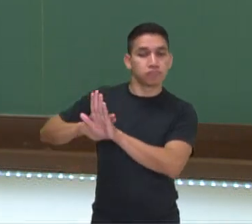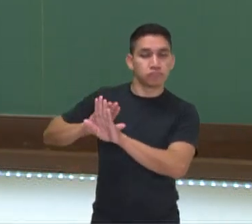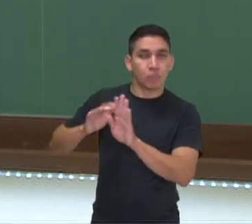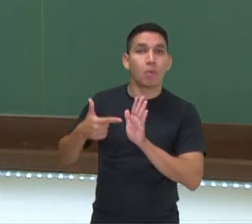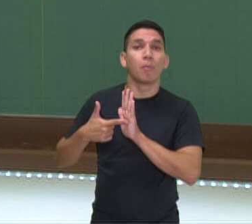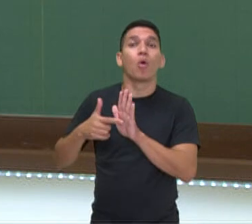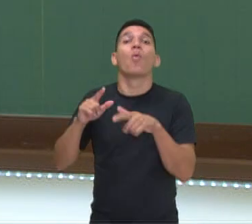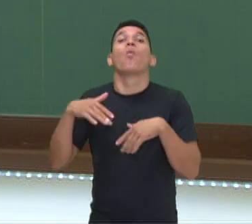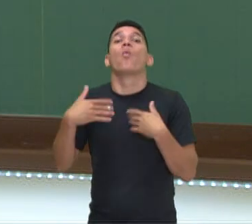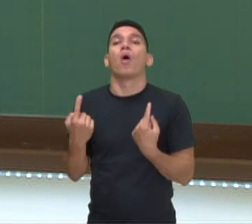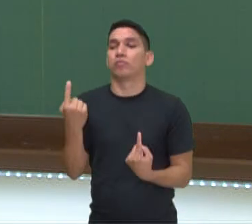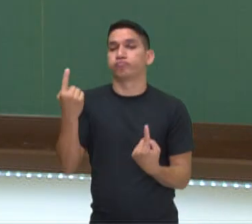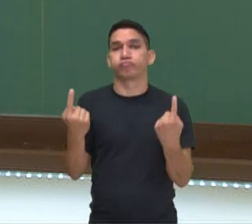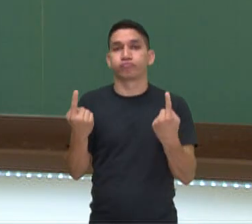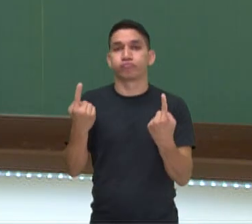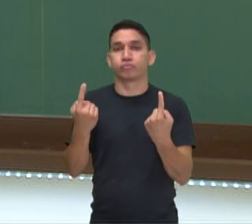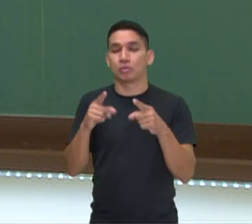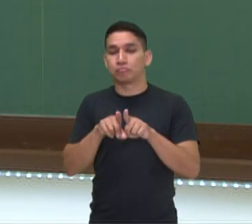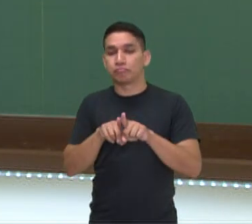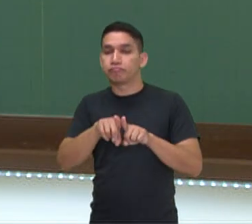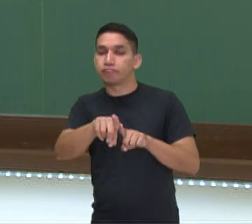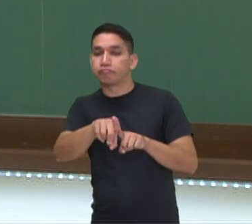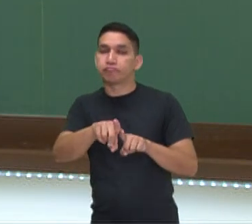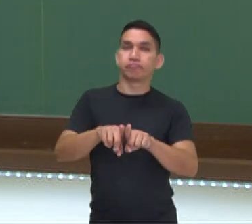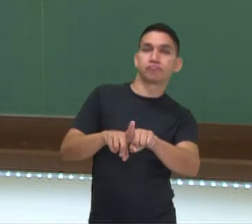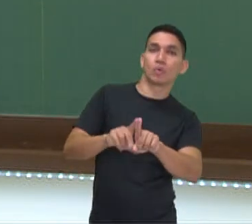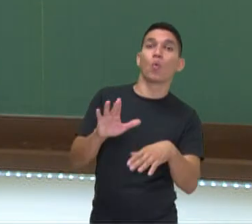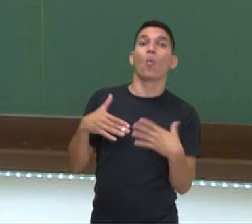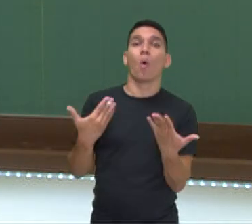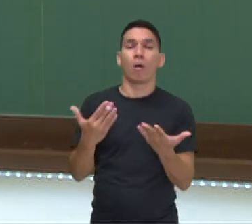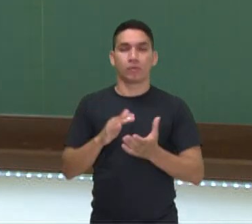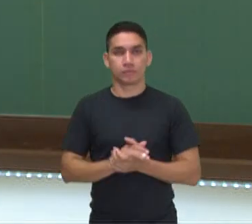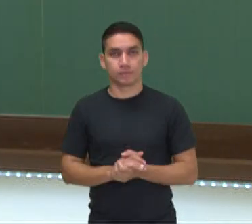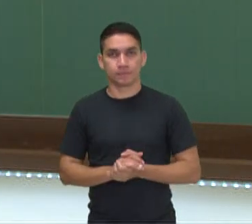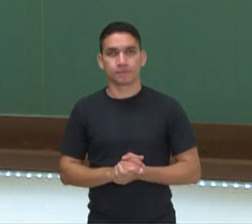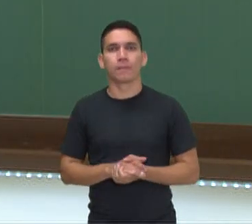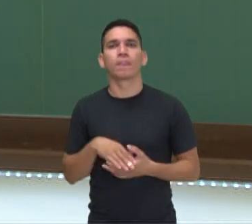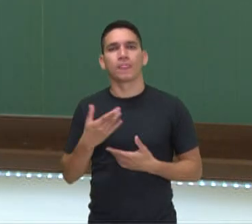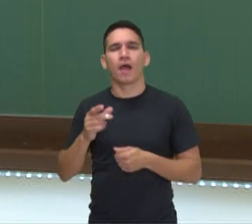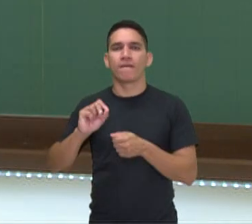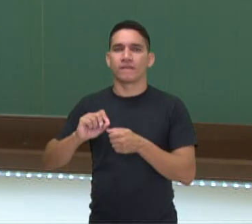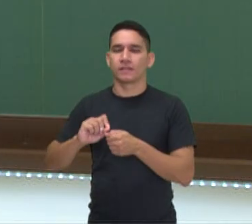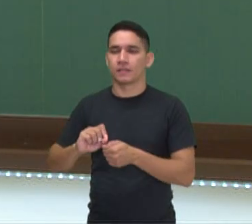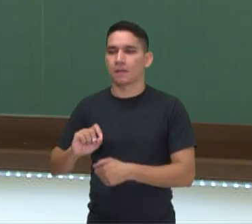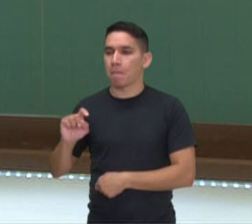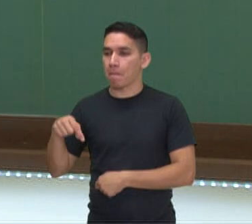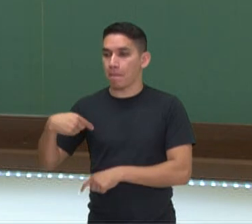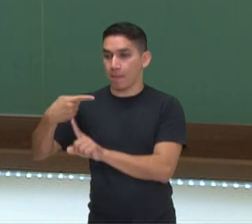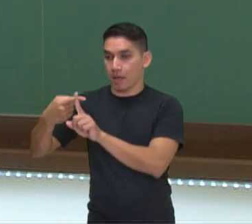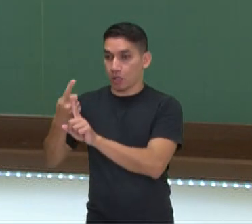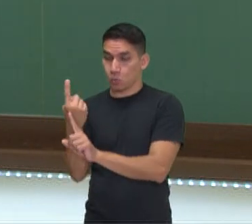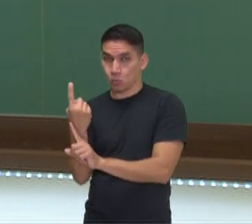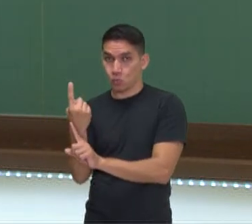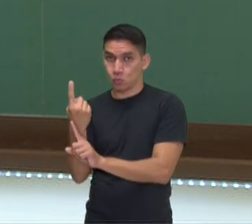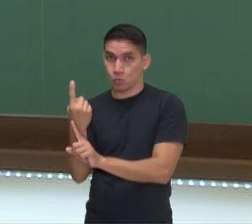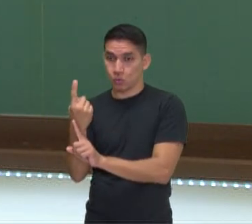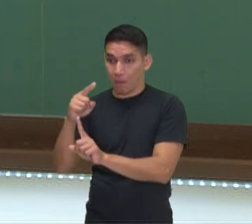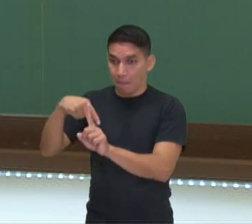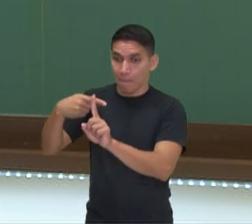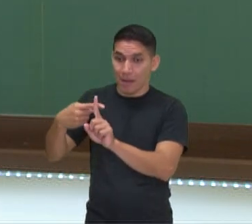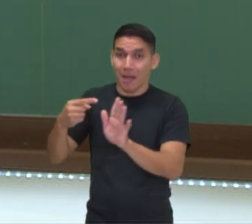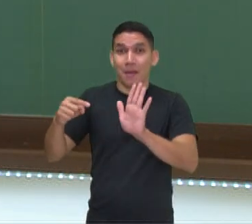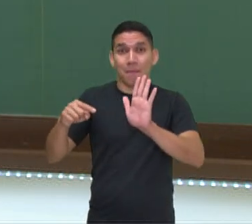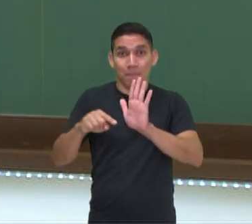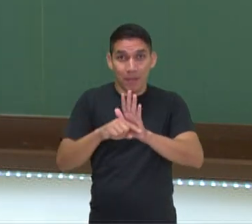qual jogador está na frente, ok? Então nós vamos fazer mais 1 com mais menos